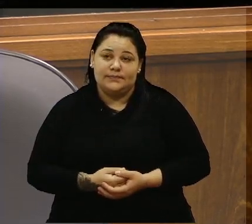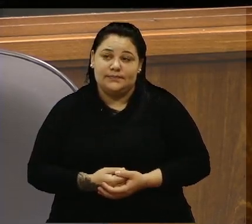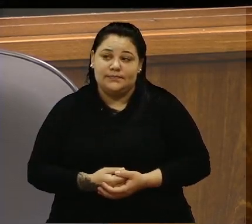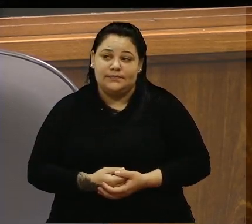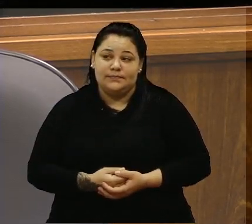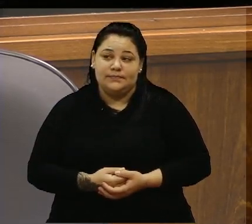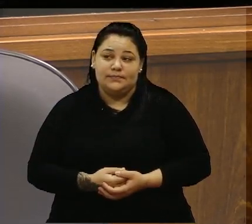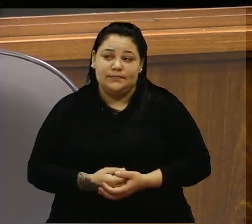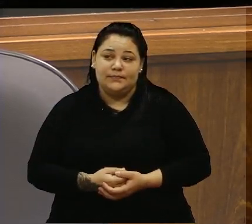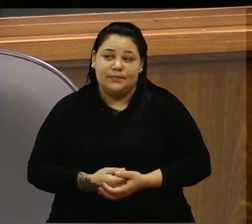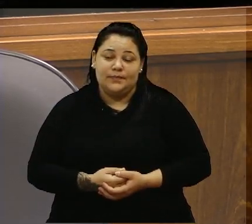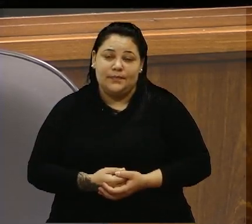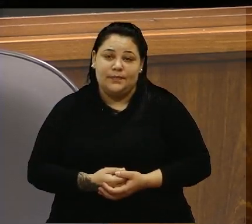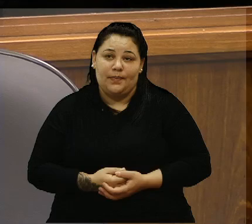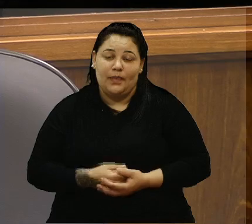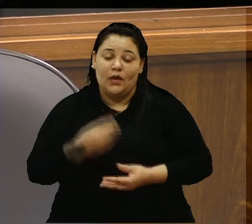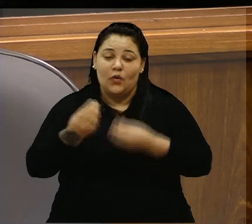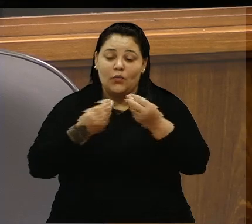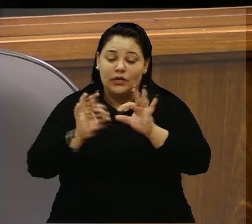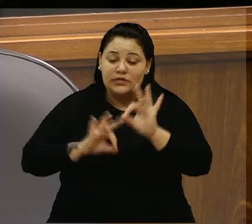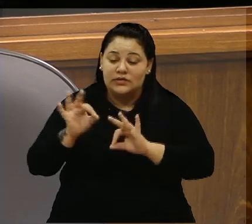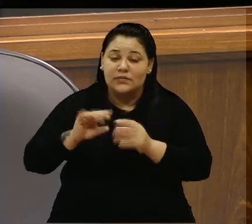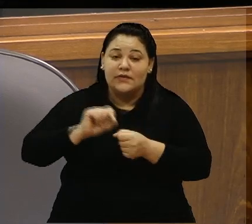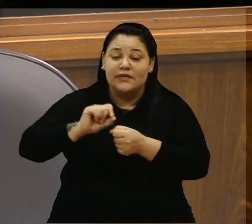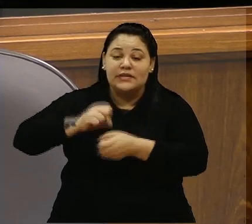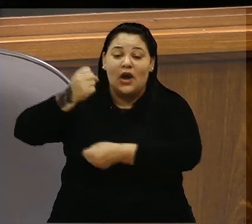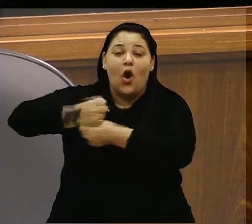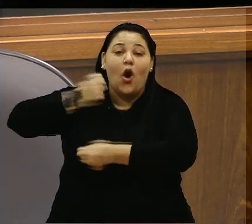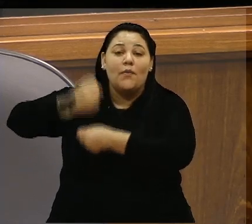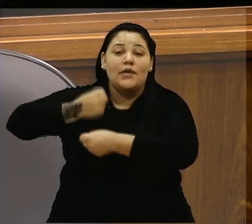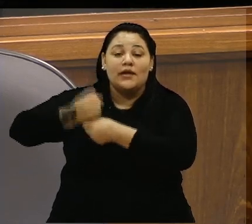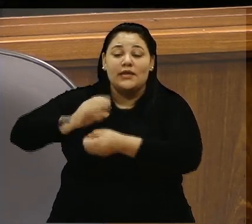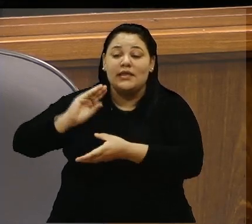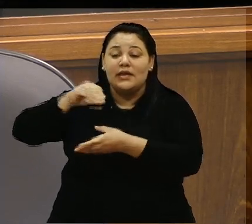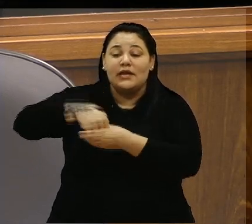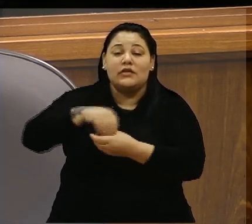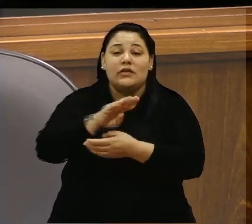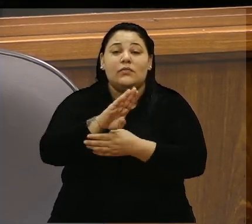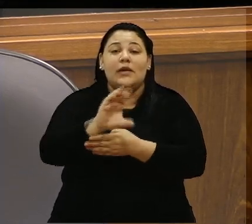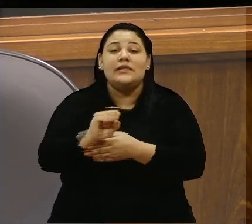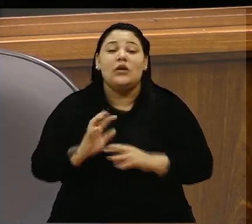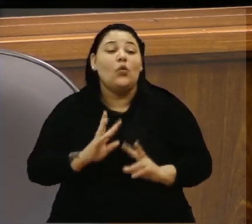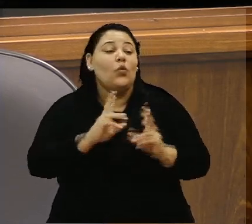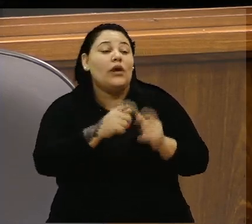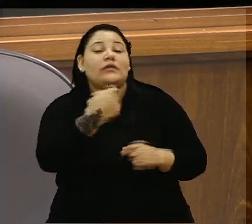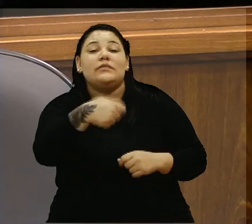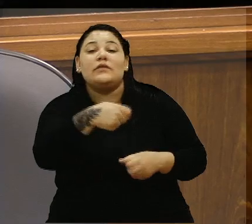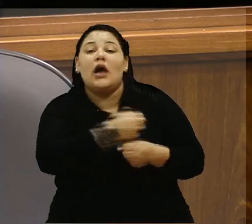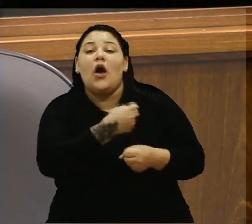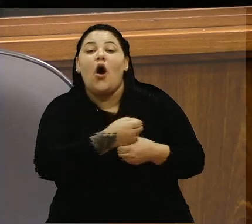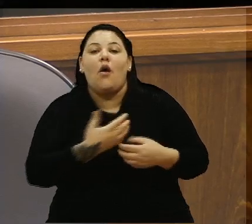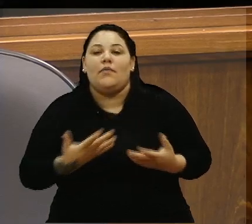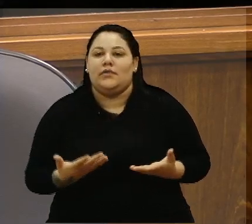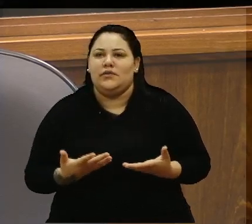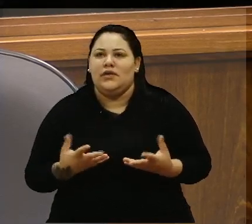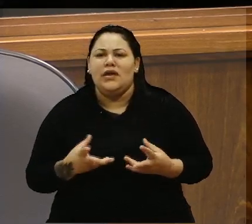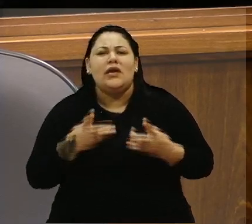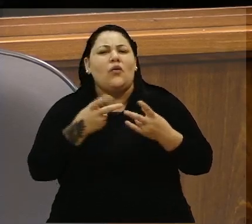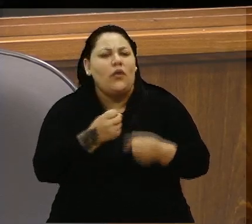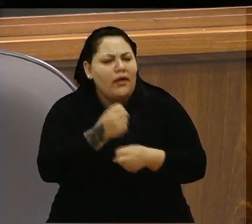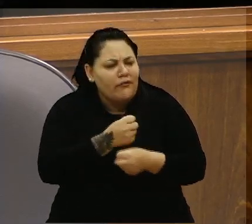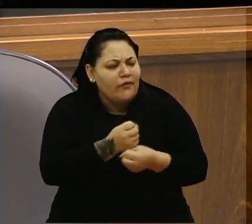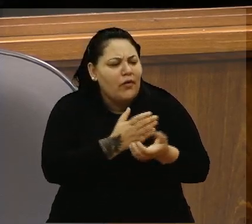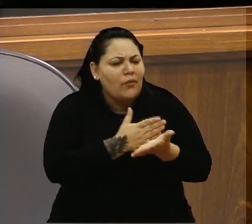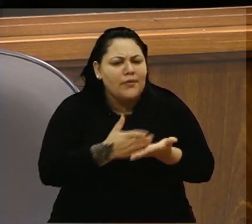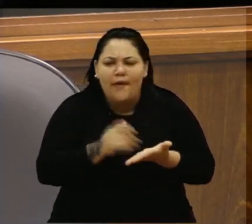concedo, vereador. Das demandas para a reforma das UBSs. Quantas UBSs precisam de reforma? E quantas reformas começaram,